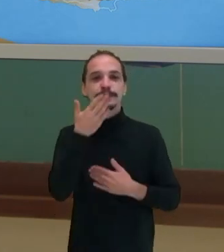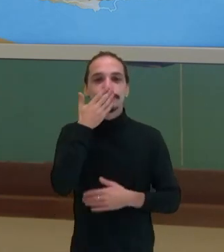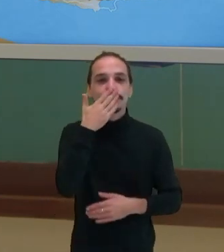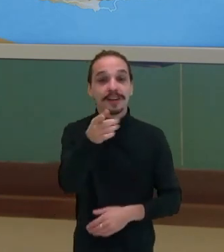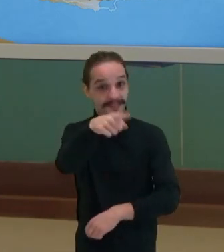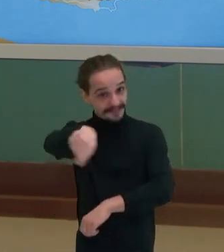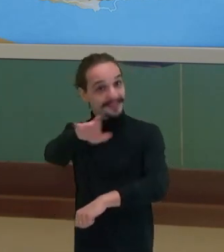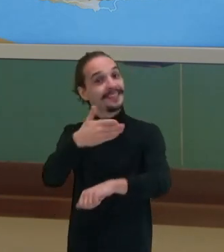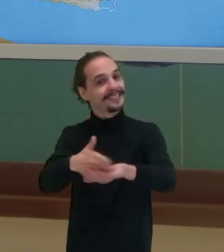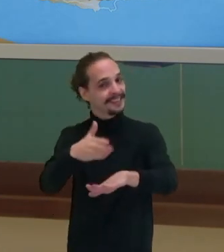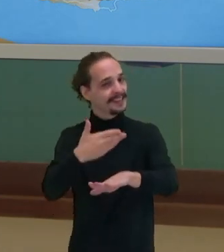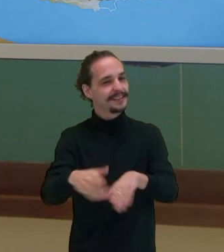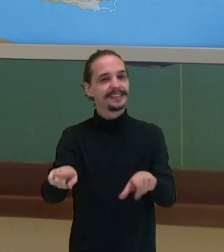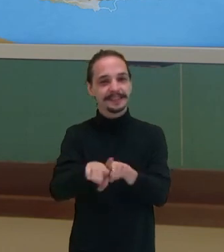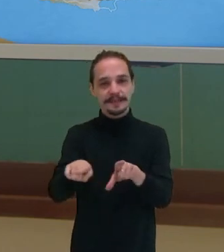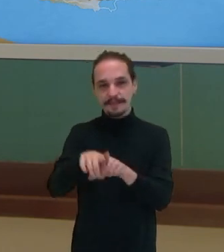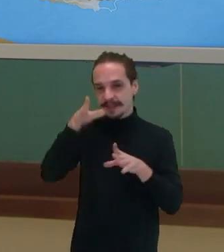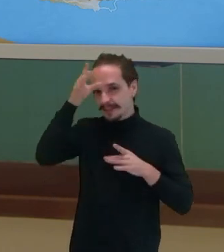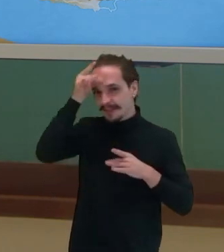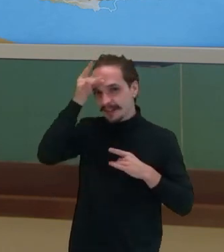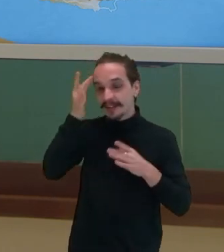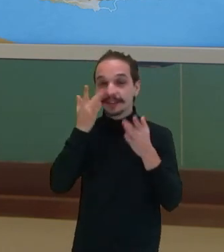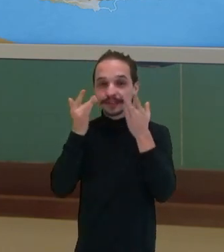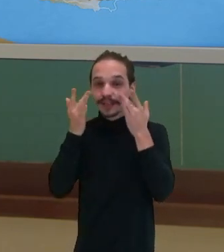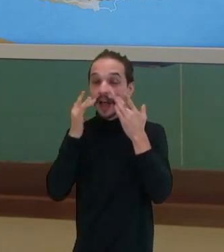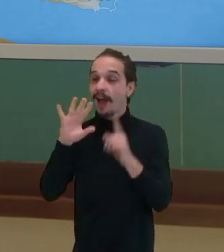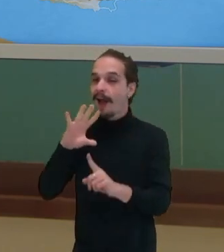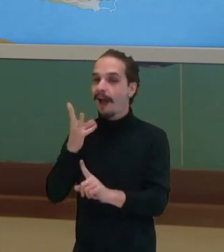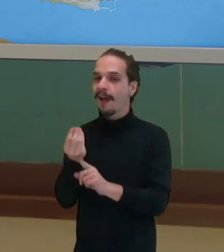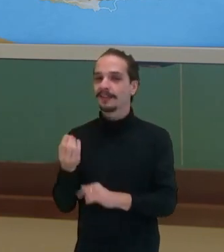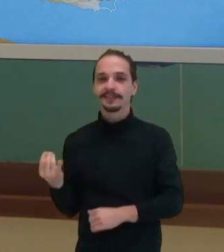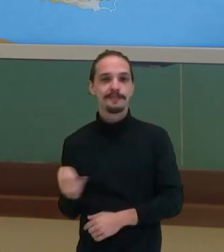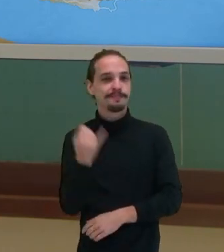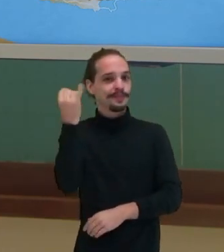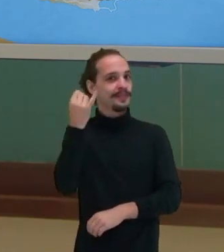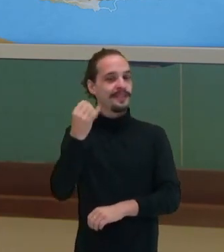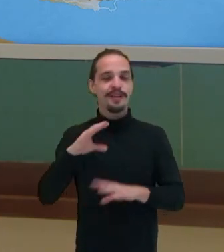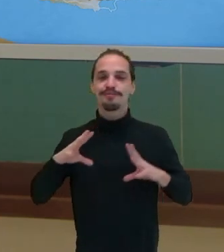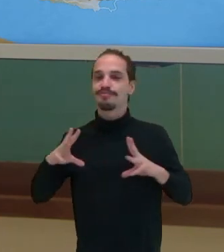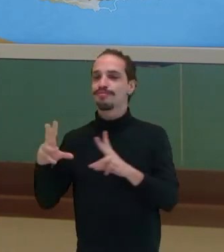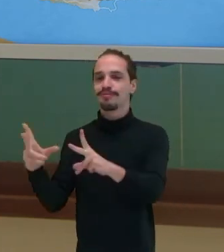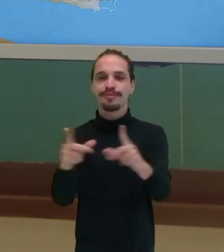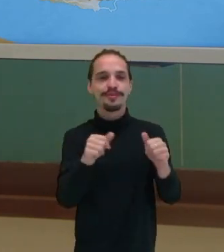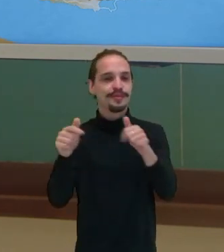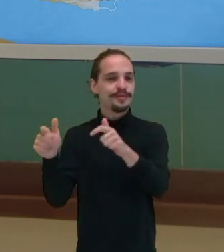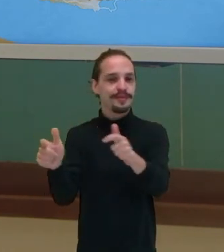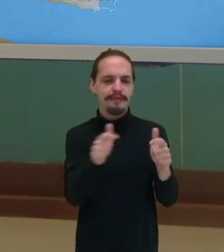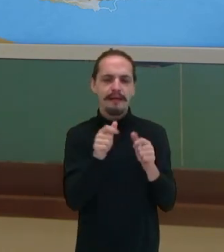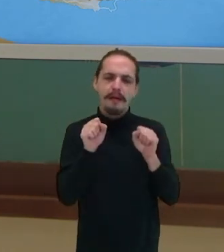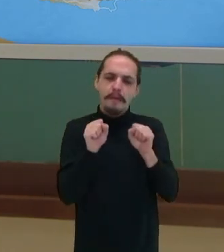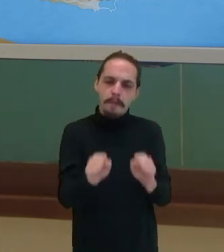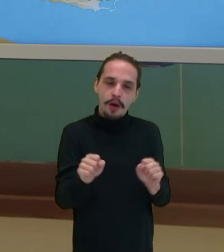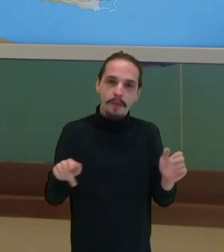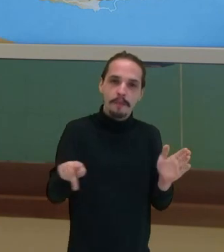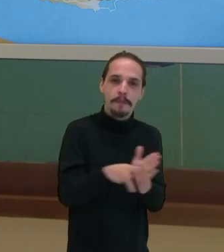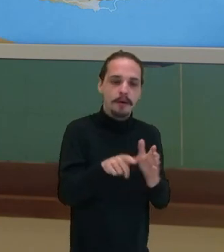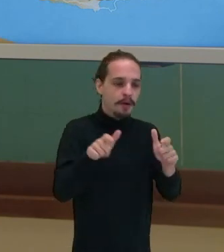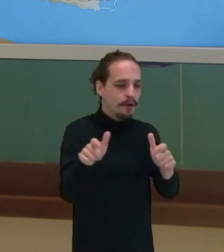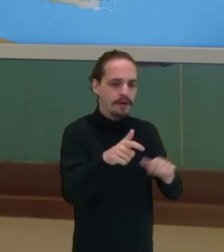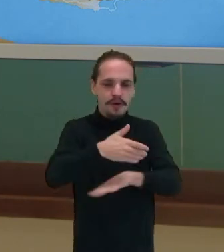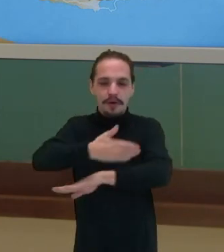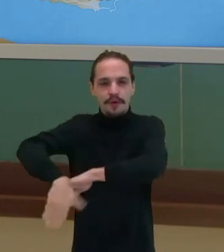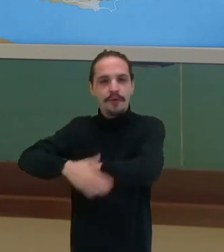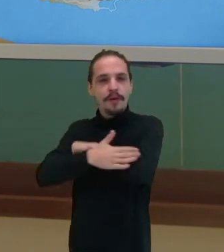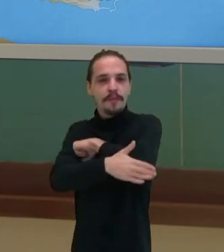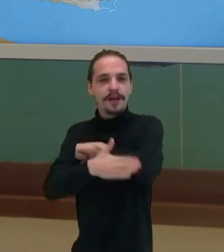Treine aí também, fazer muito teatro também, porque a arte é importante em toda parte, né? Seja no palco, seja na rua, na praça,